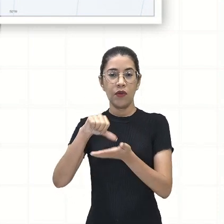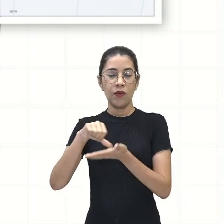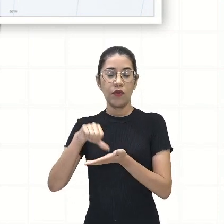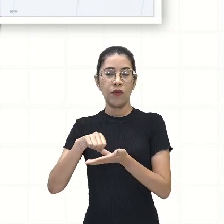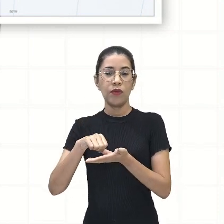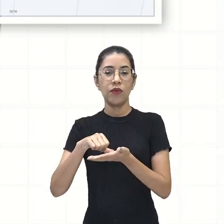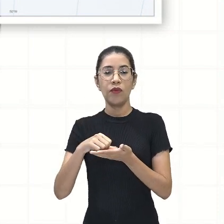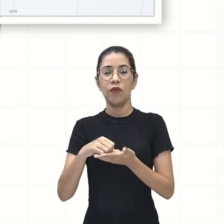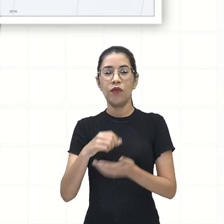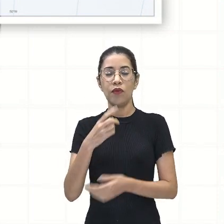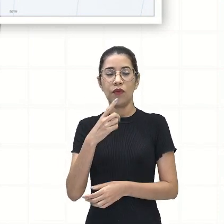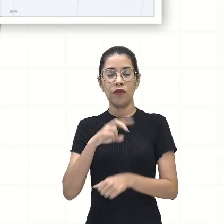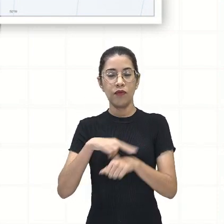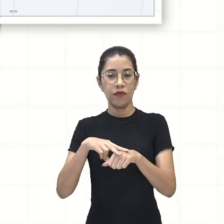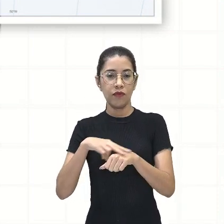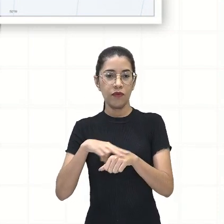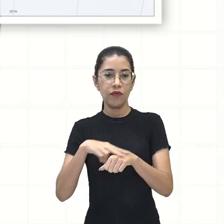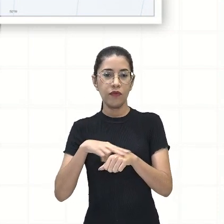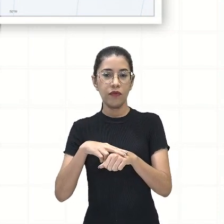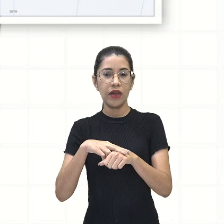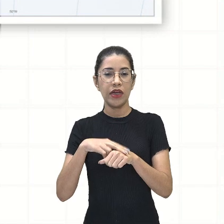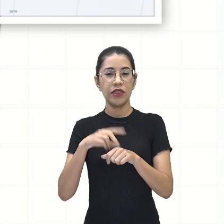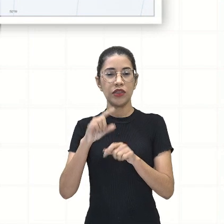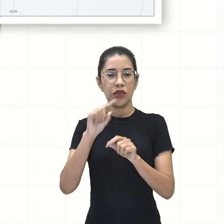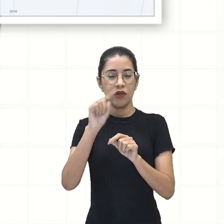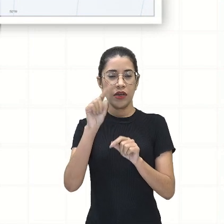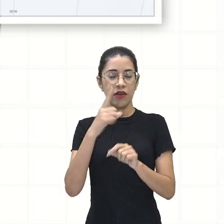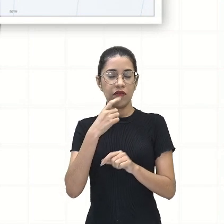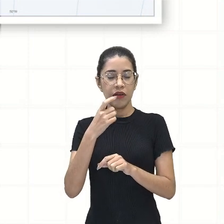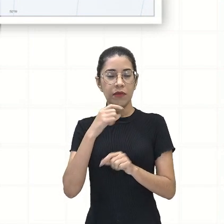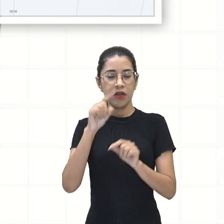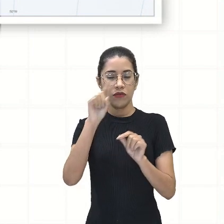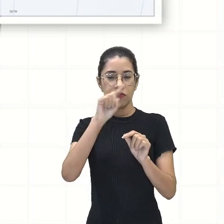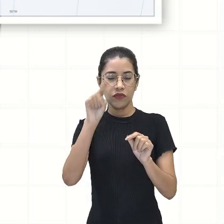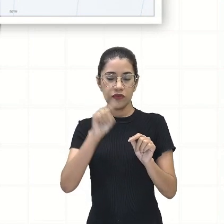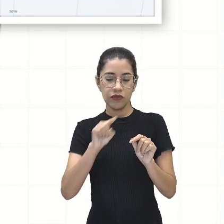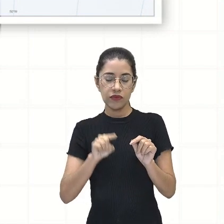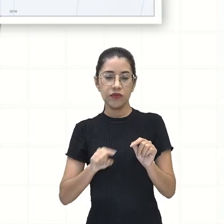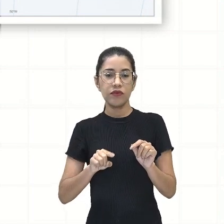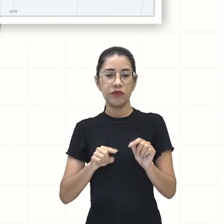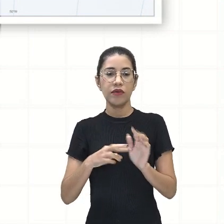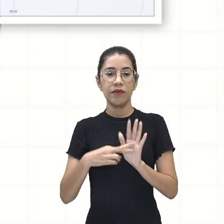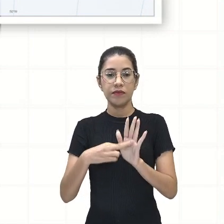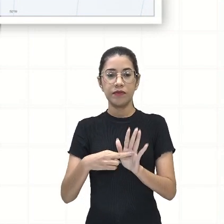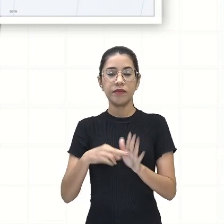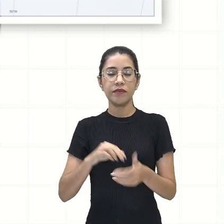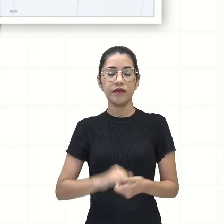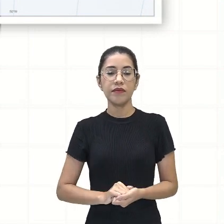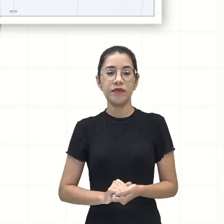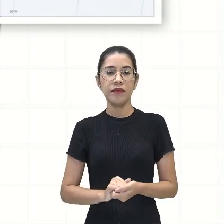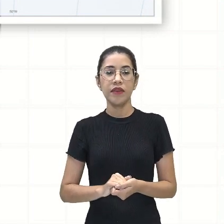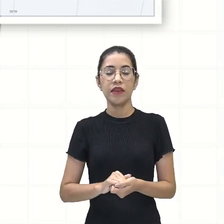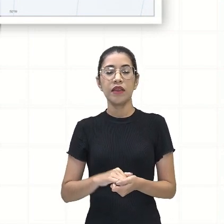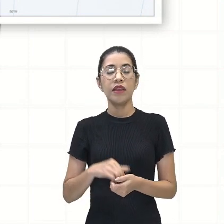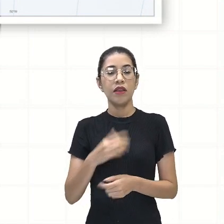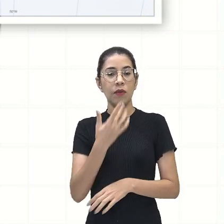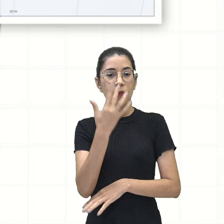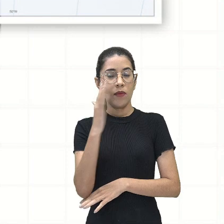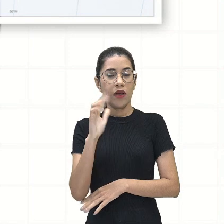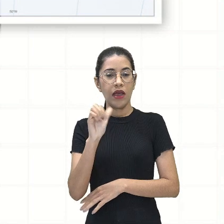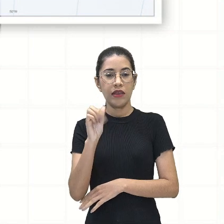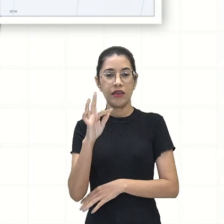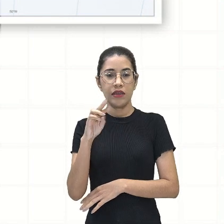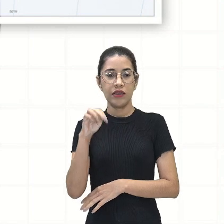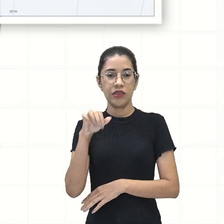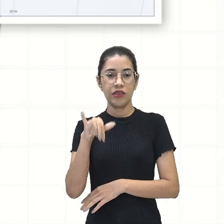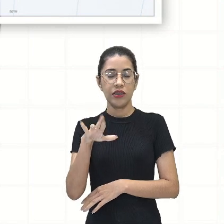contorno vermelho mostrando aí, né, a extensão da Mata Atlântica aí no litoral brasileiro. A Mata Atlântica foi o primeiro bioma